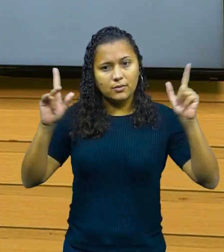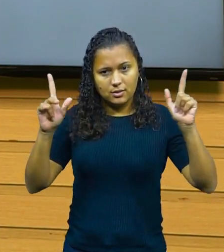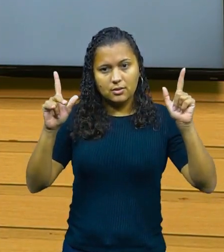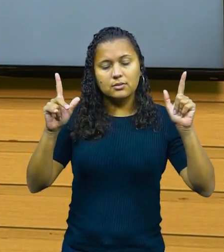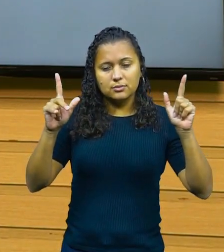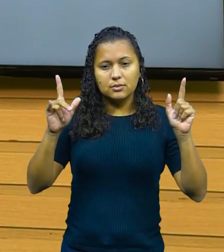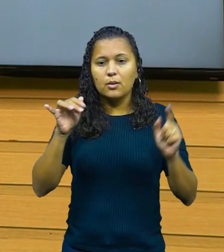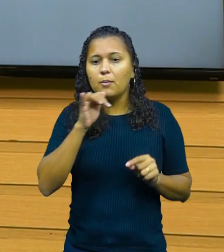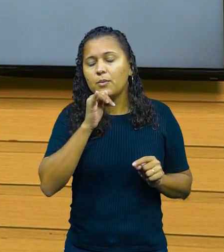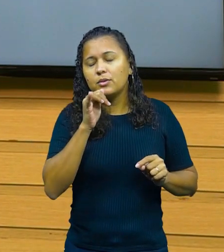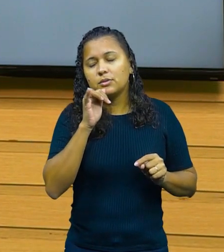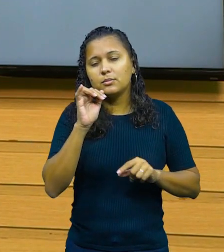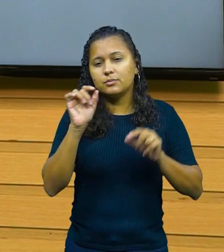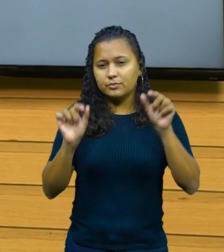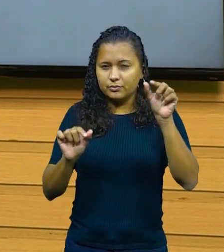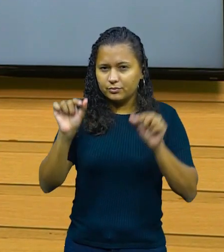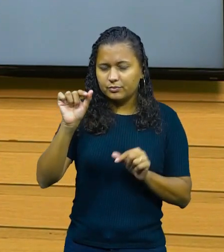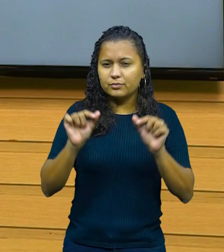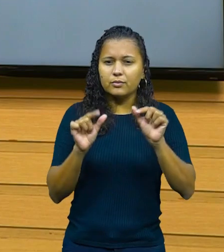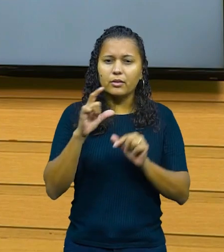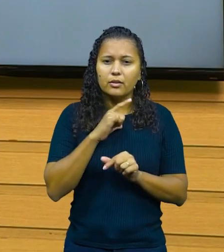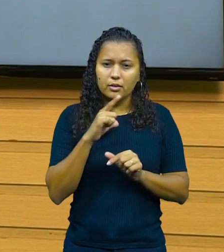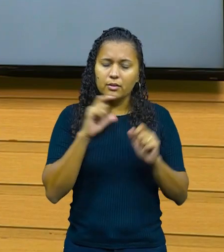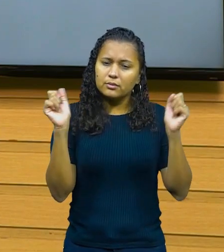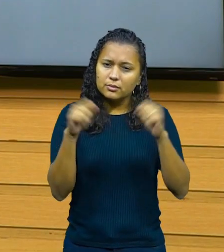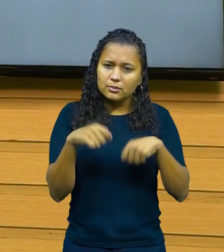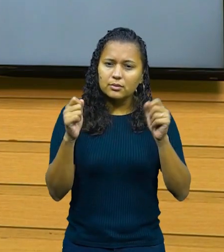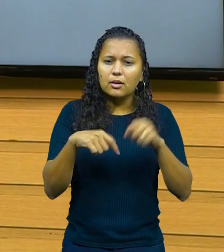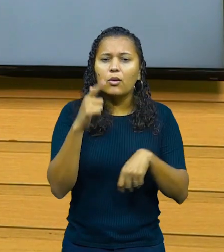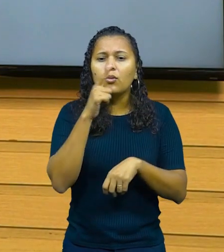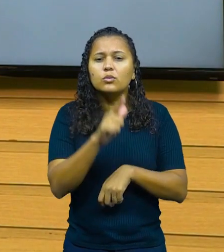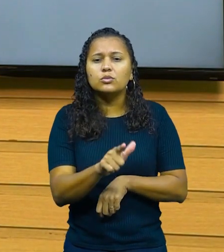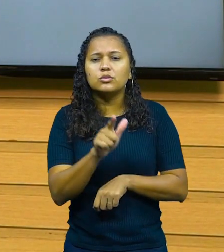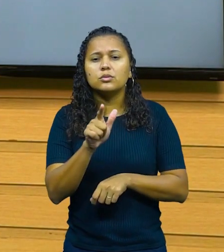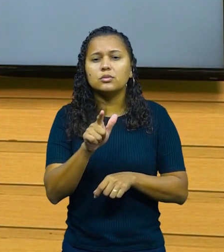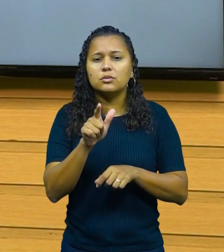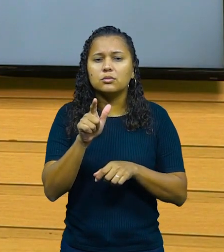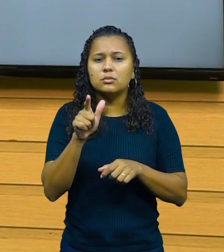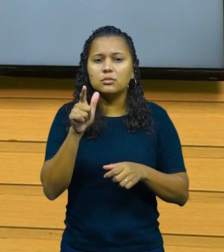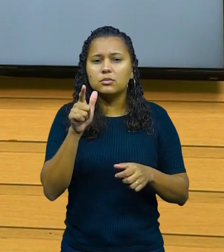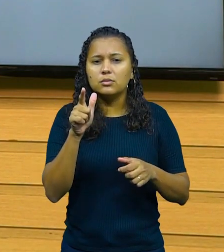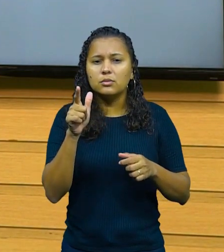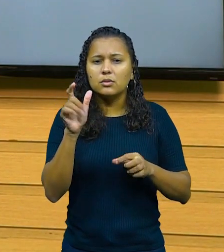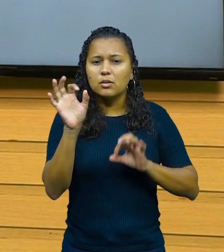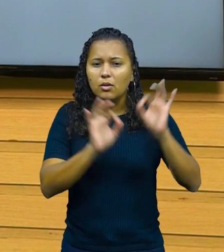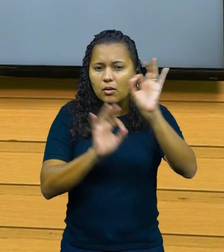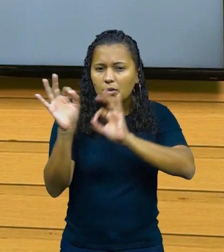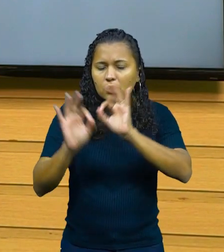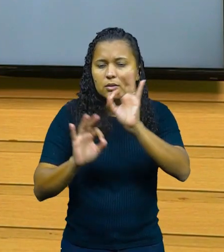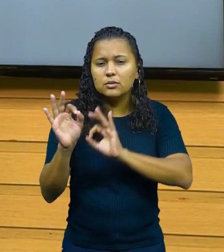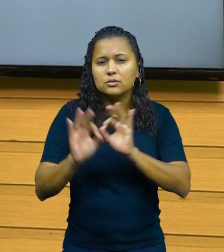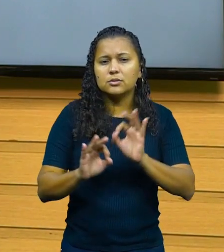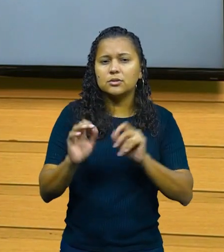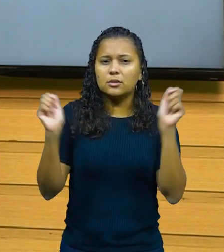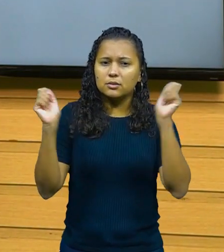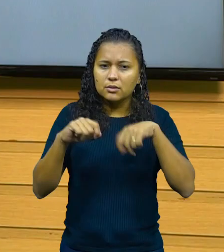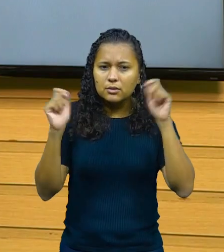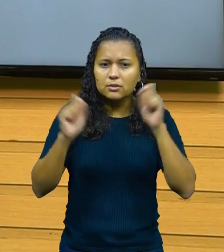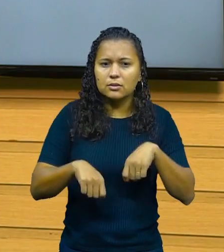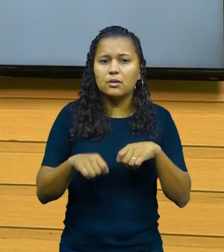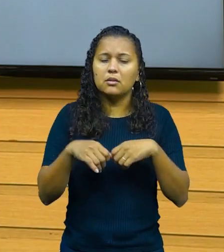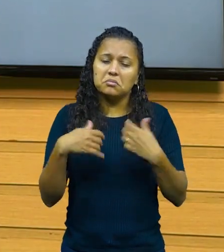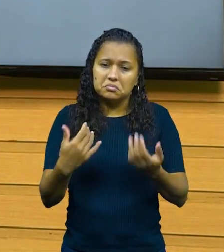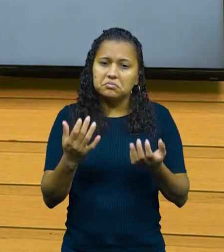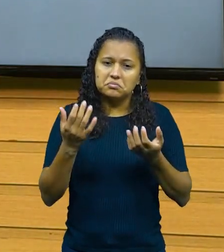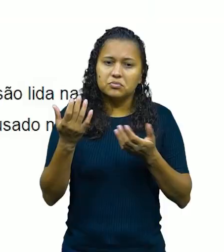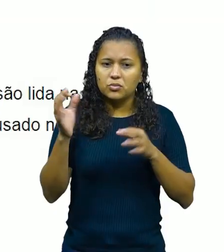dentro dessas duas pressões. A partir desse diferencial, você vai conseguir fazer a medição dessa pressão a fim de